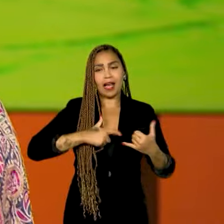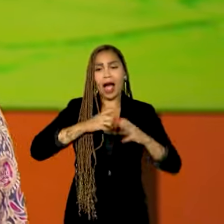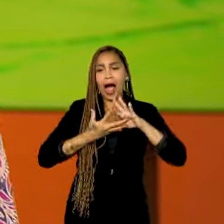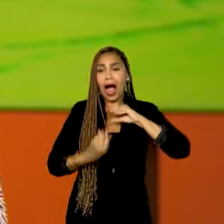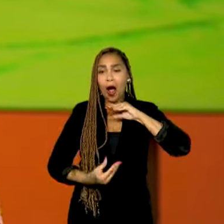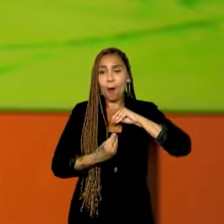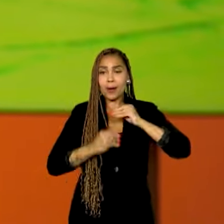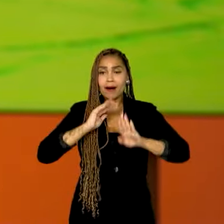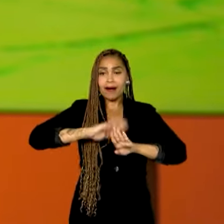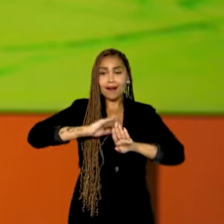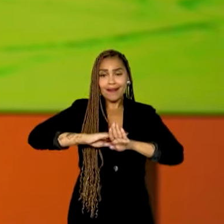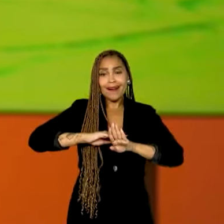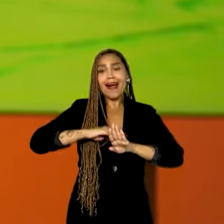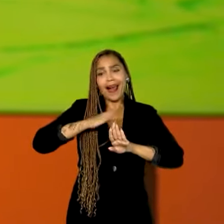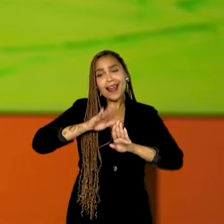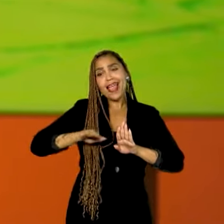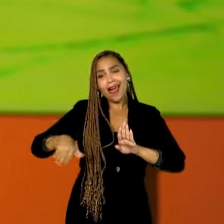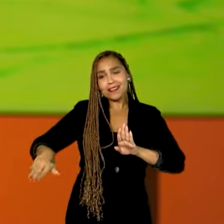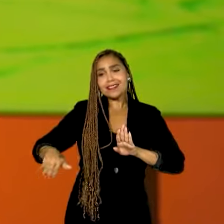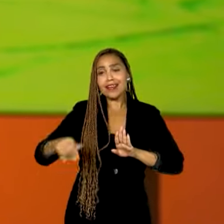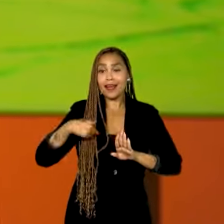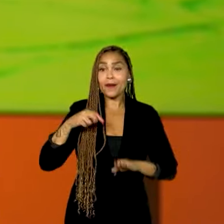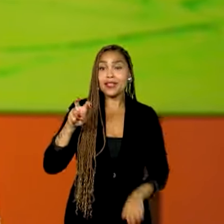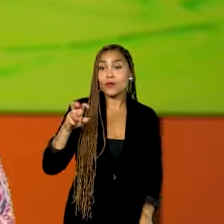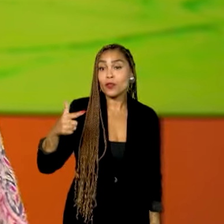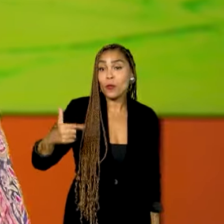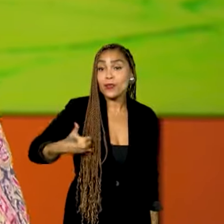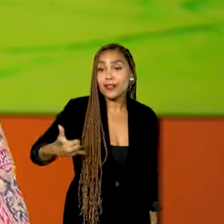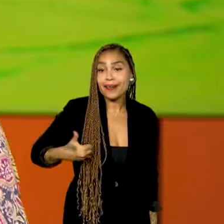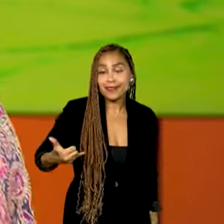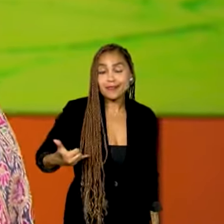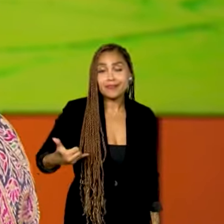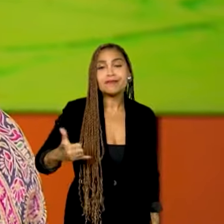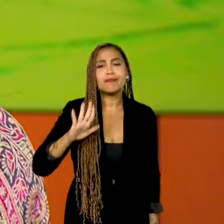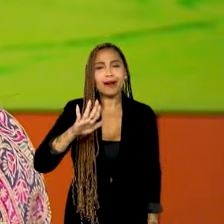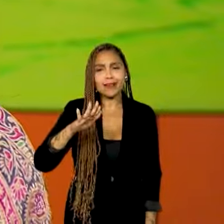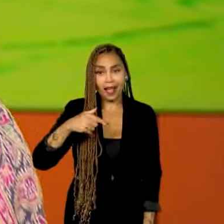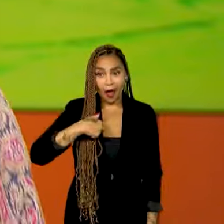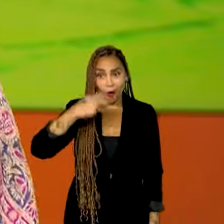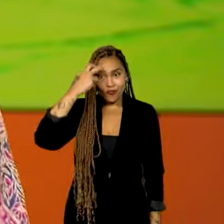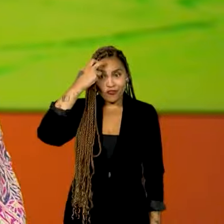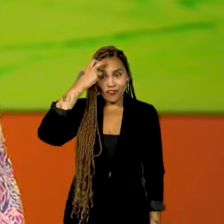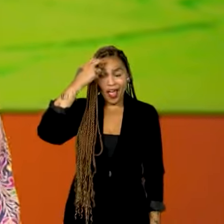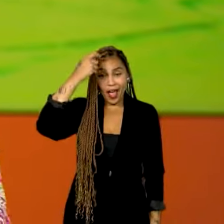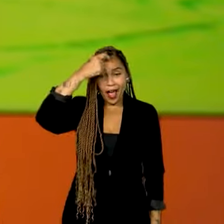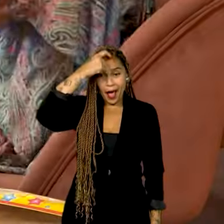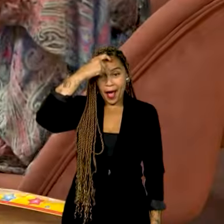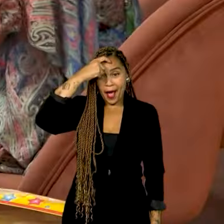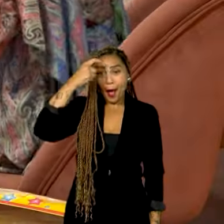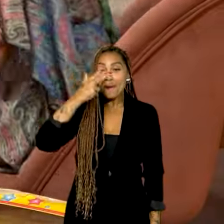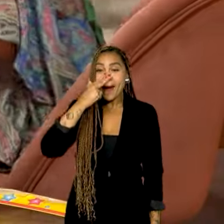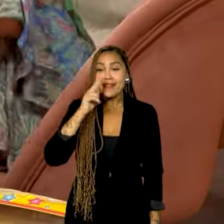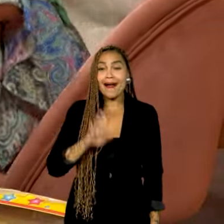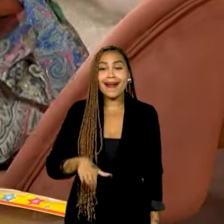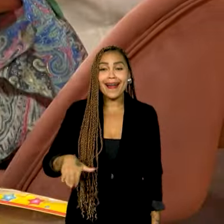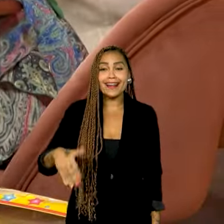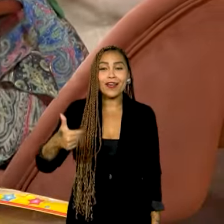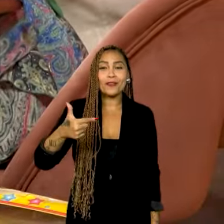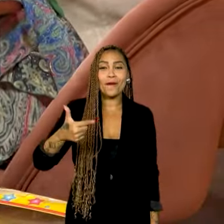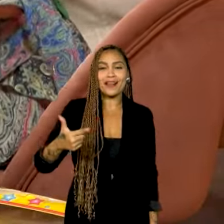52 anos. A minha... minha inteligência emocional é de 12. Eu sou prazer, uma criança. Cissa,